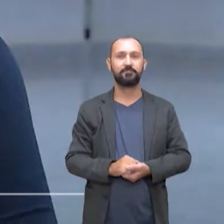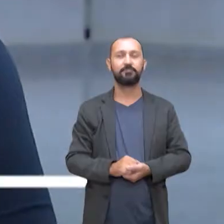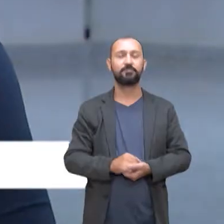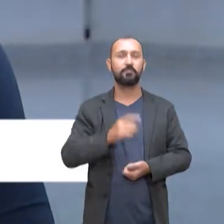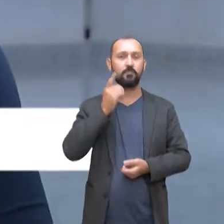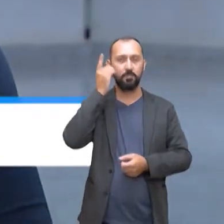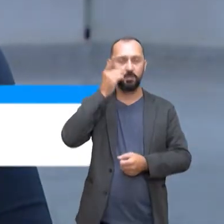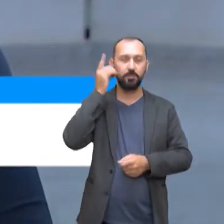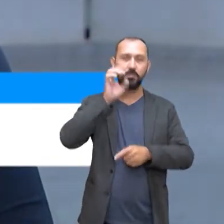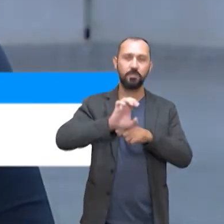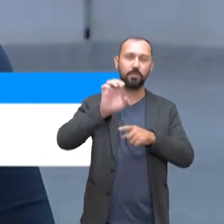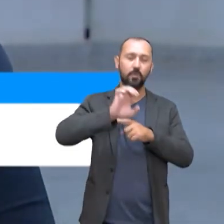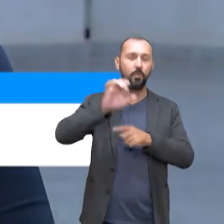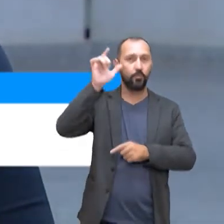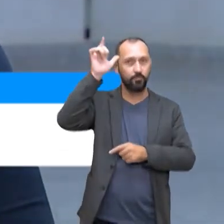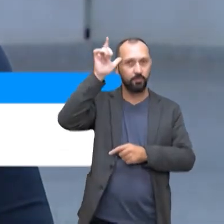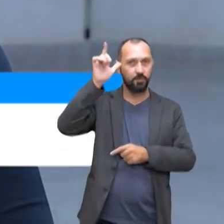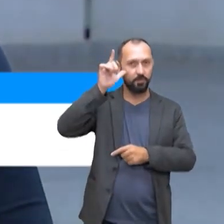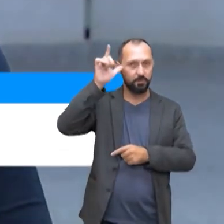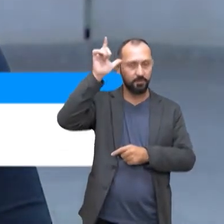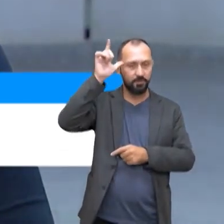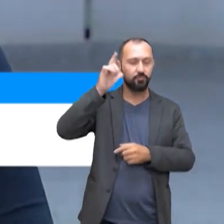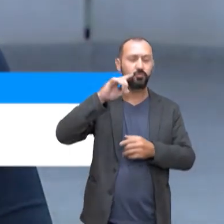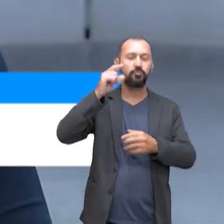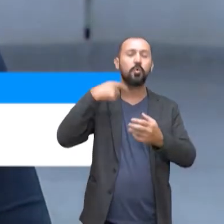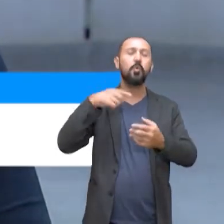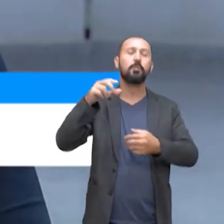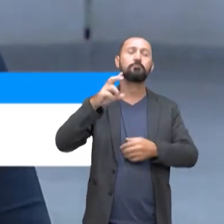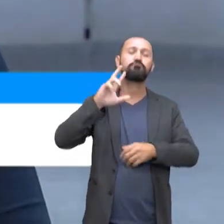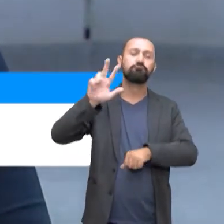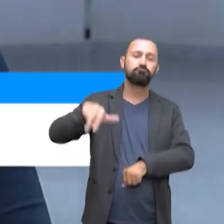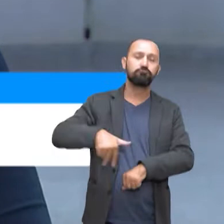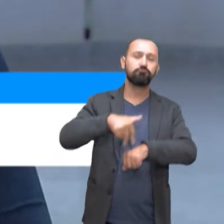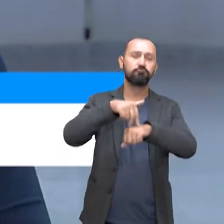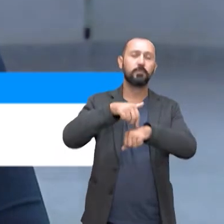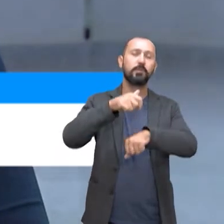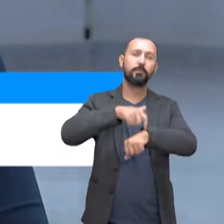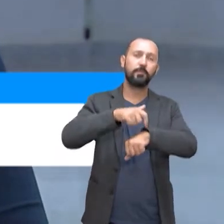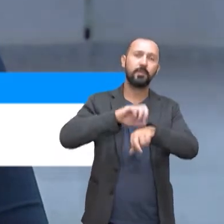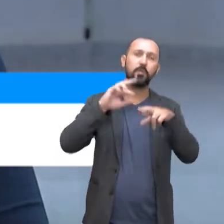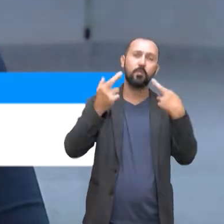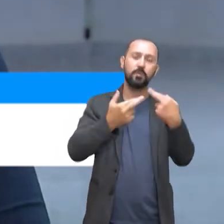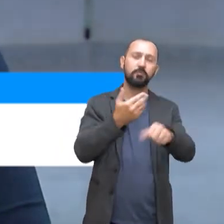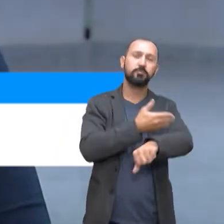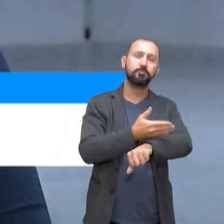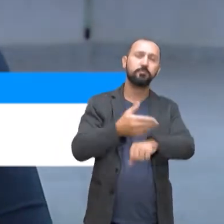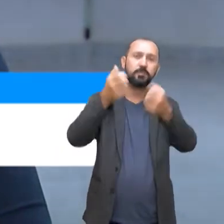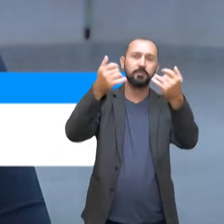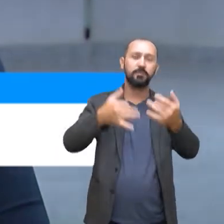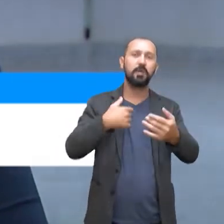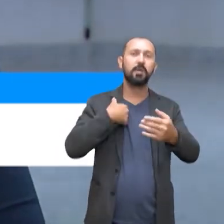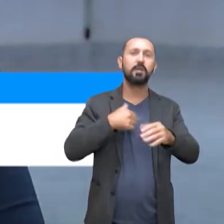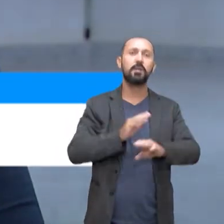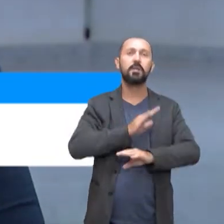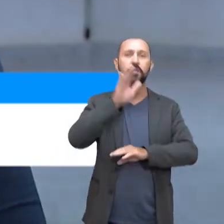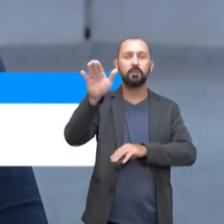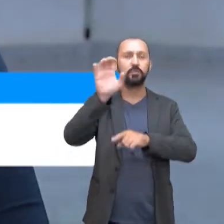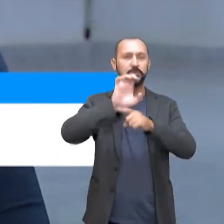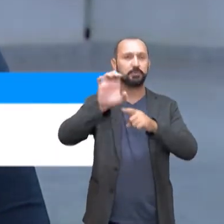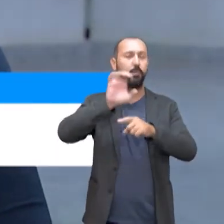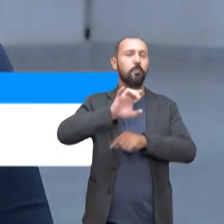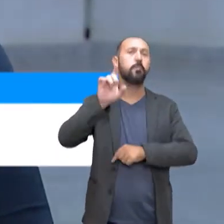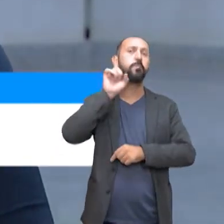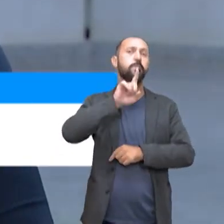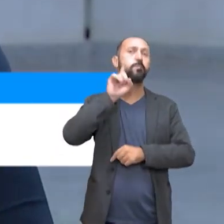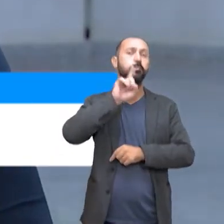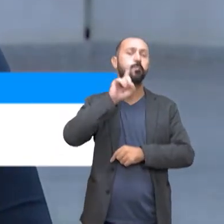gente. O deputado estadual Lídio Lopes, do Patriota, fez uso da palavra na sessão ordinária para falar sobre sua ida aos Estados